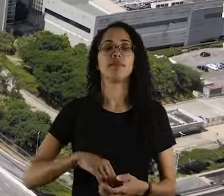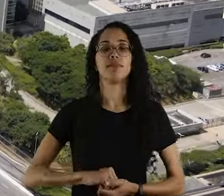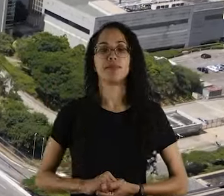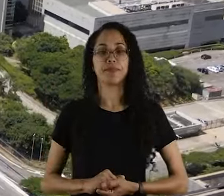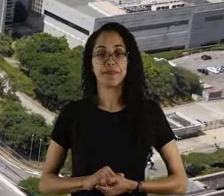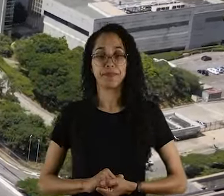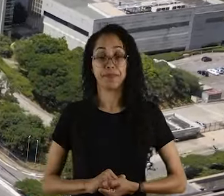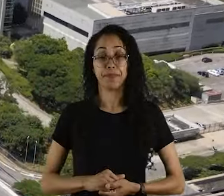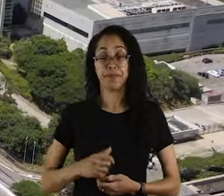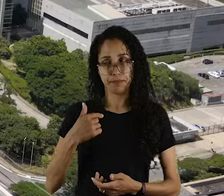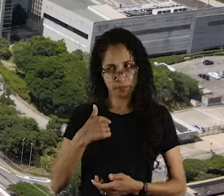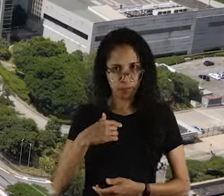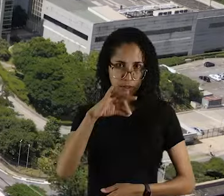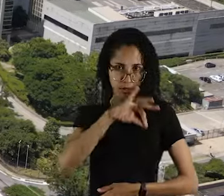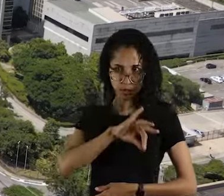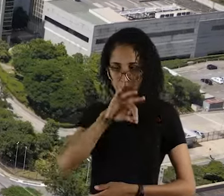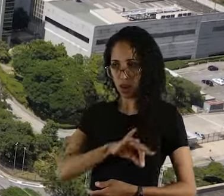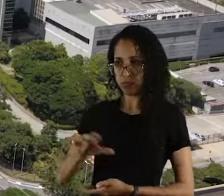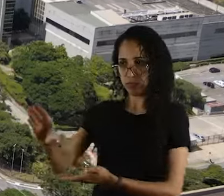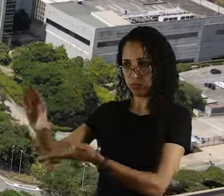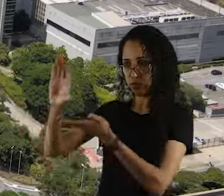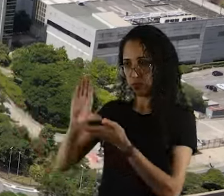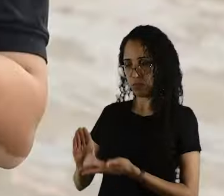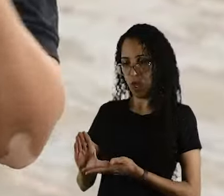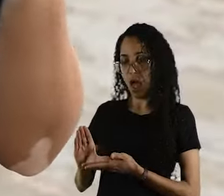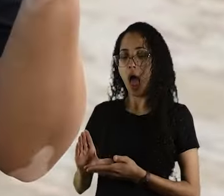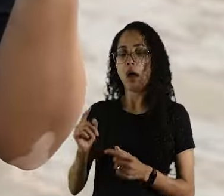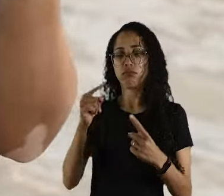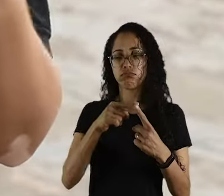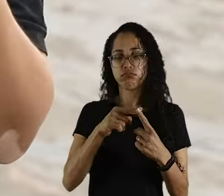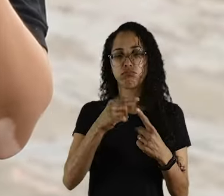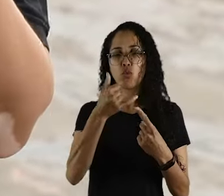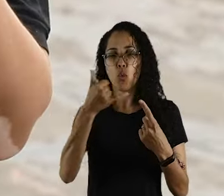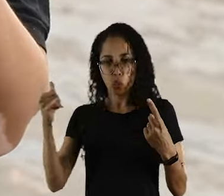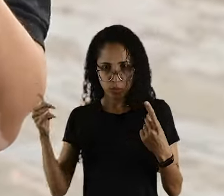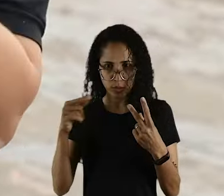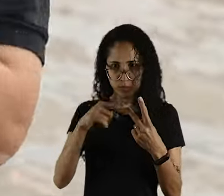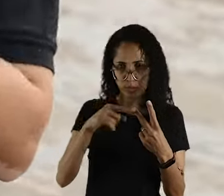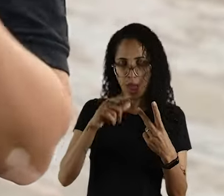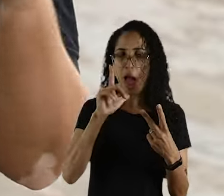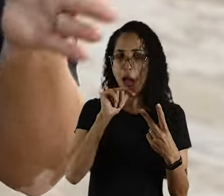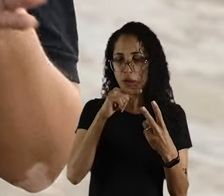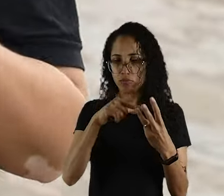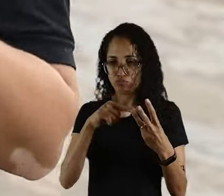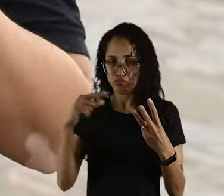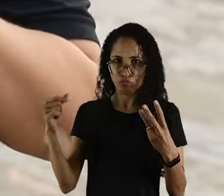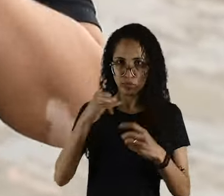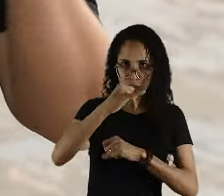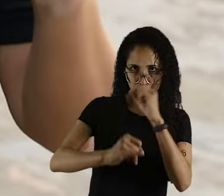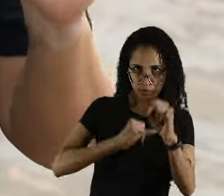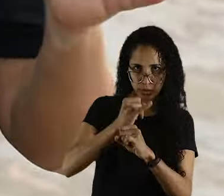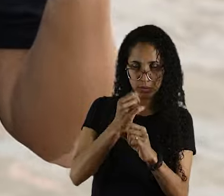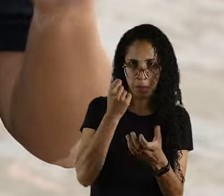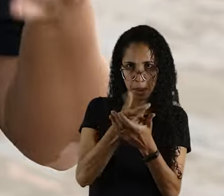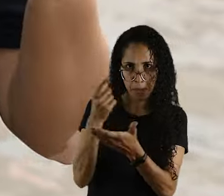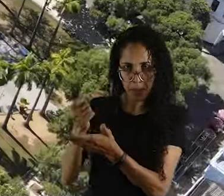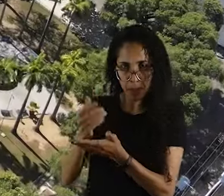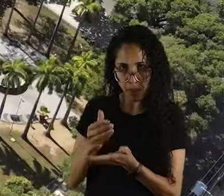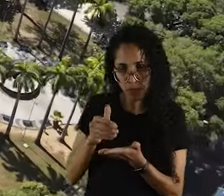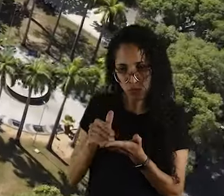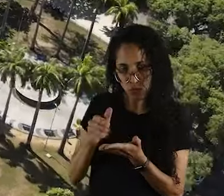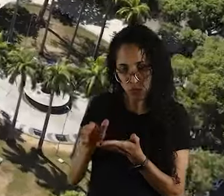Eu recebo, aí eu já coloco conta de luz, conta de água, internet das crianças, aí pago tudo e o